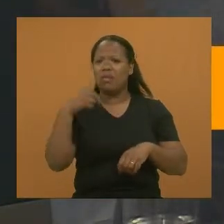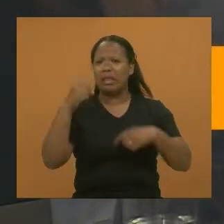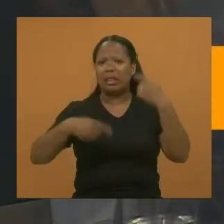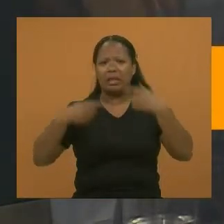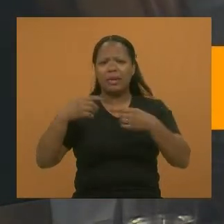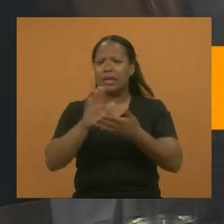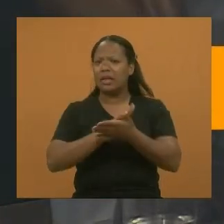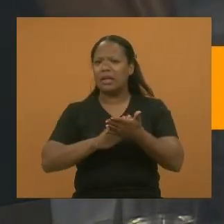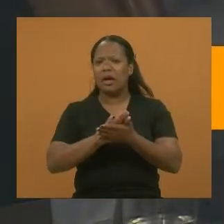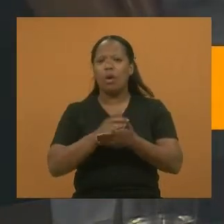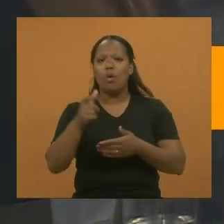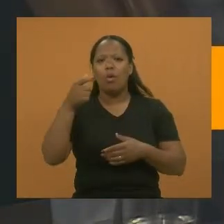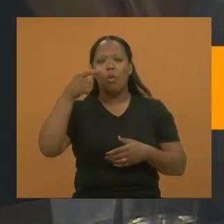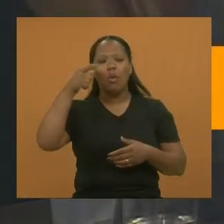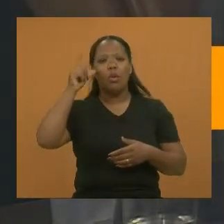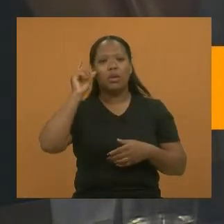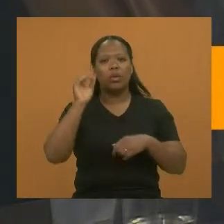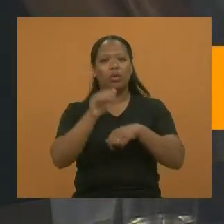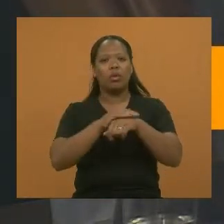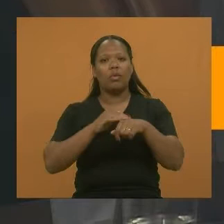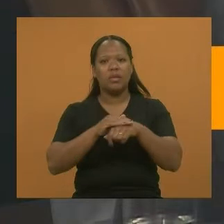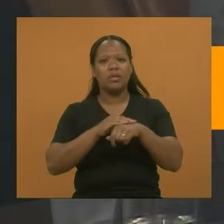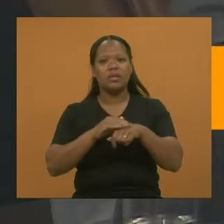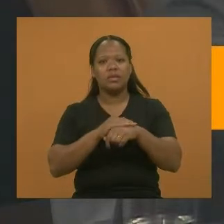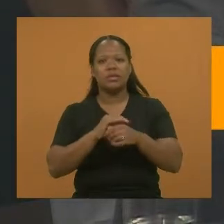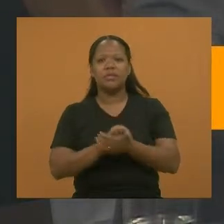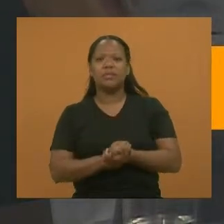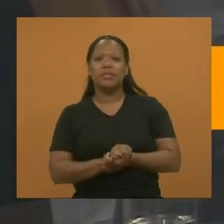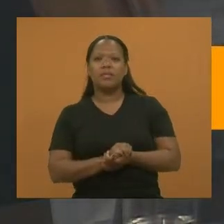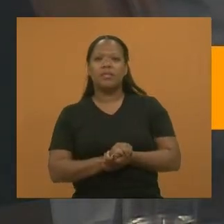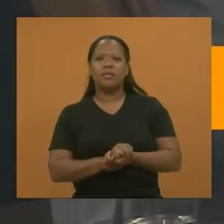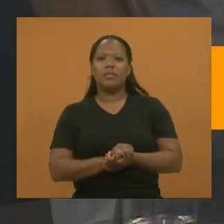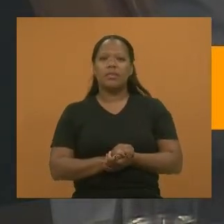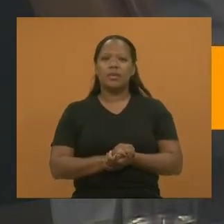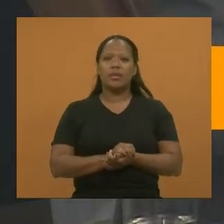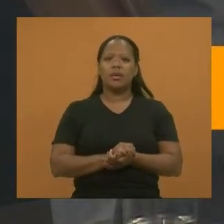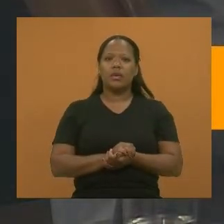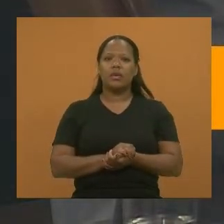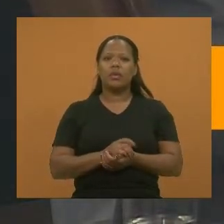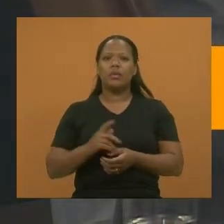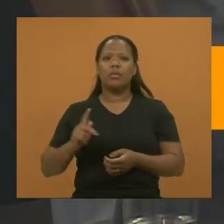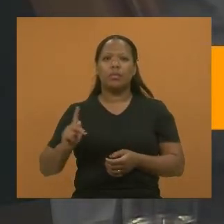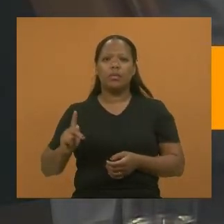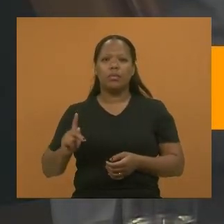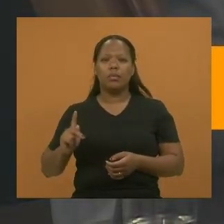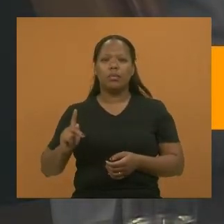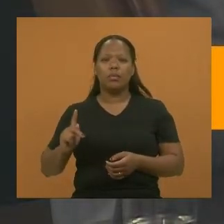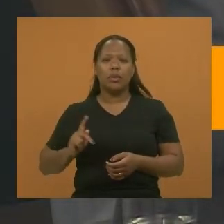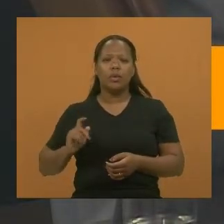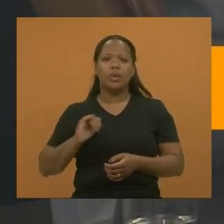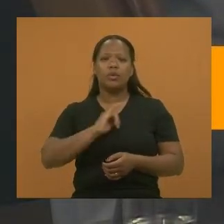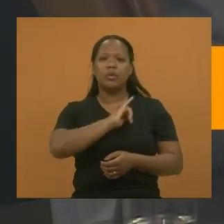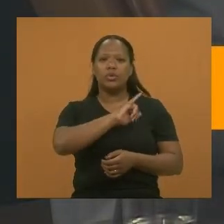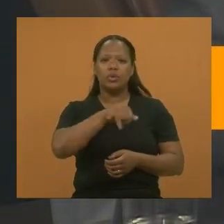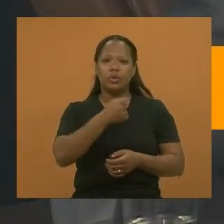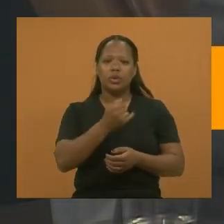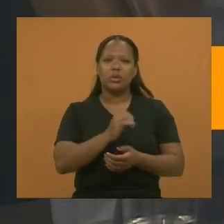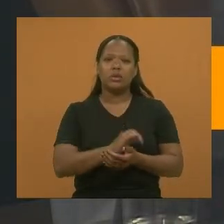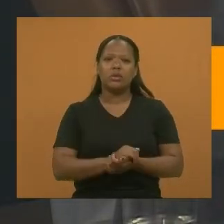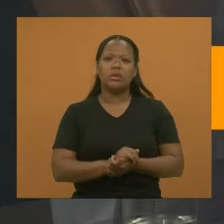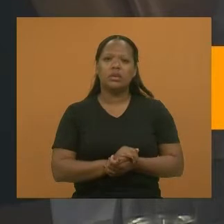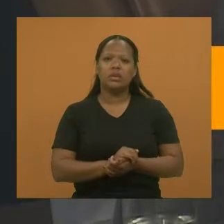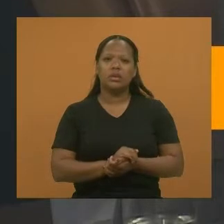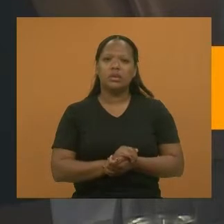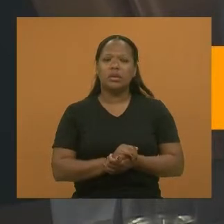tema. E ontem conversei com a Procuradoria Jurídica, e a Procuradoria Jurídica reafirma aqui nesse parecer que foi distribuído